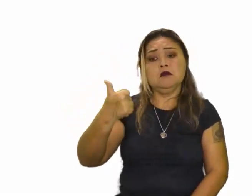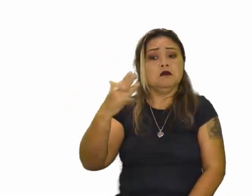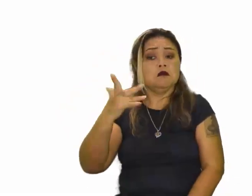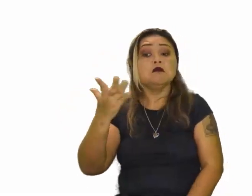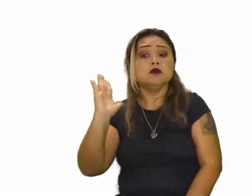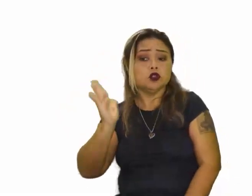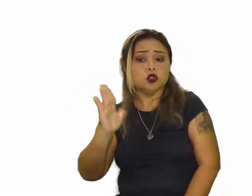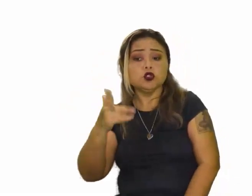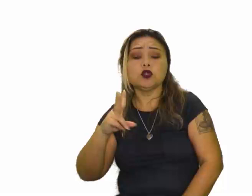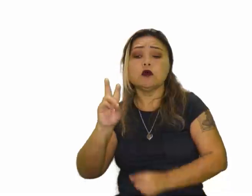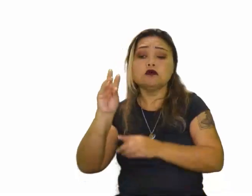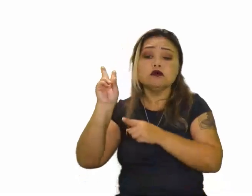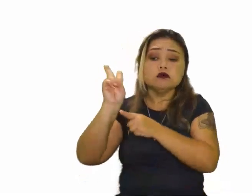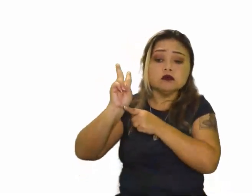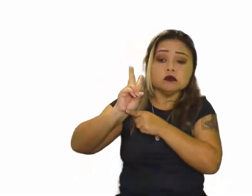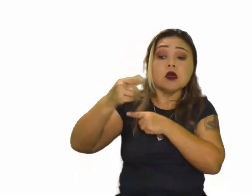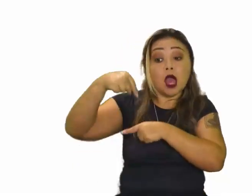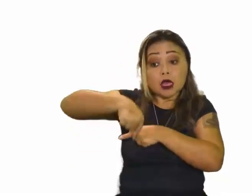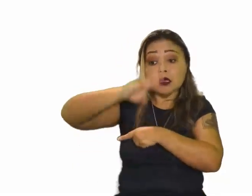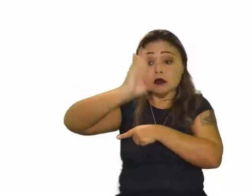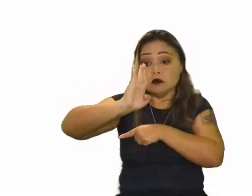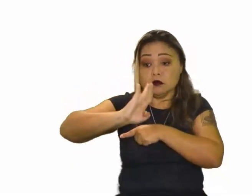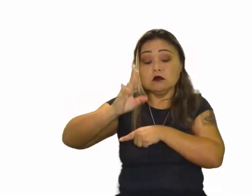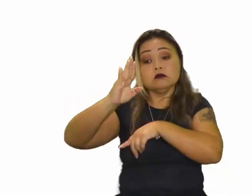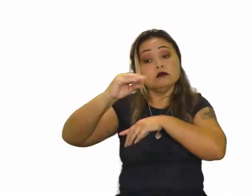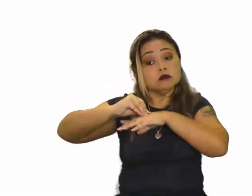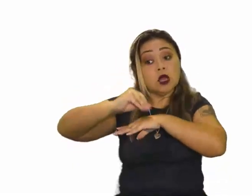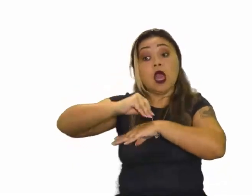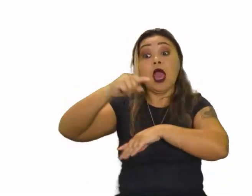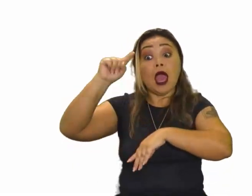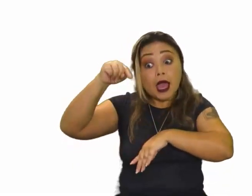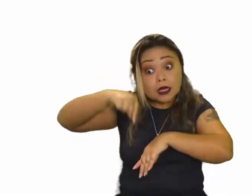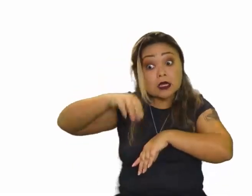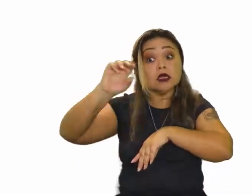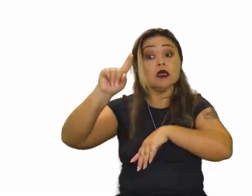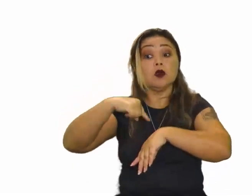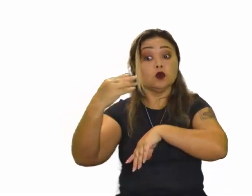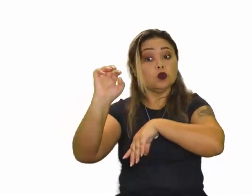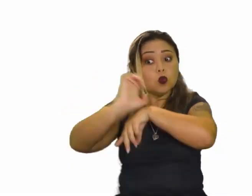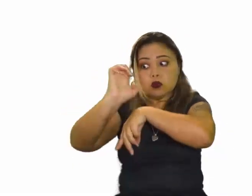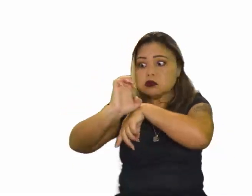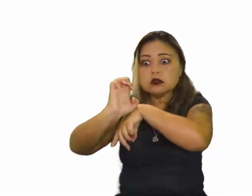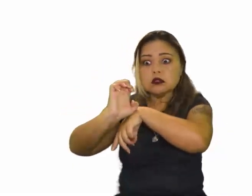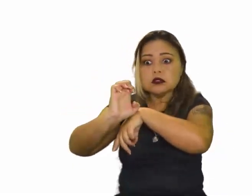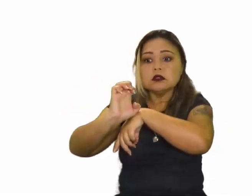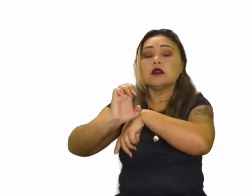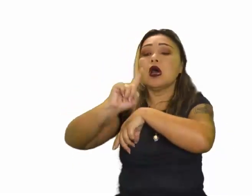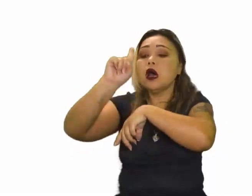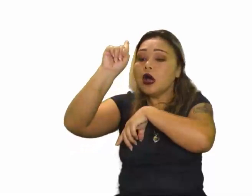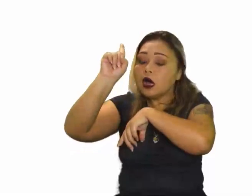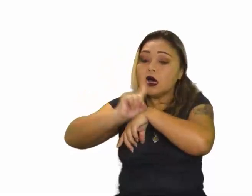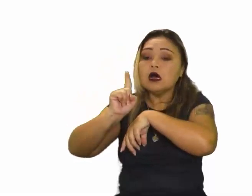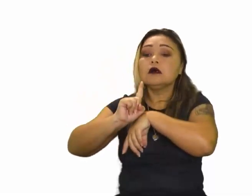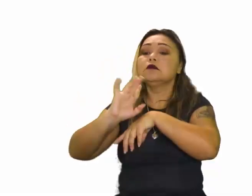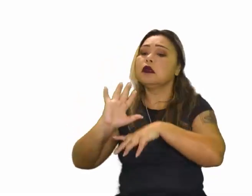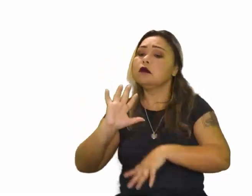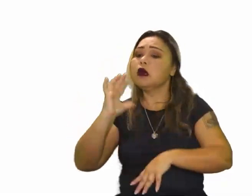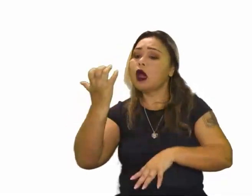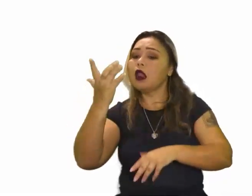que nós cultivamos o Brasil. E aqui no nosso estado no nosso estado tem